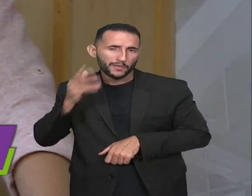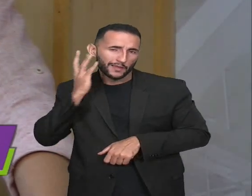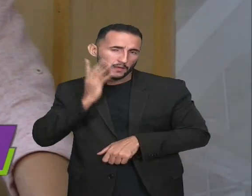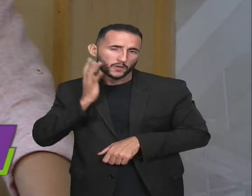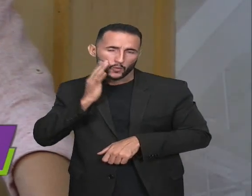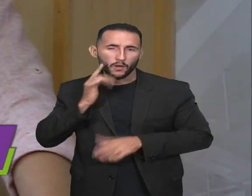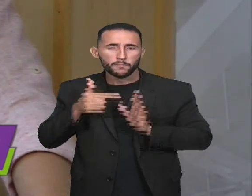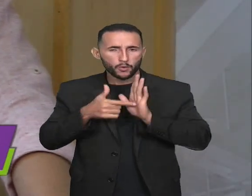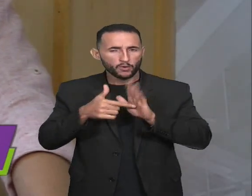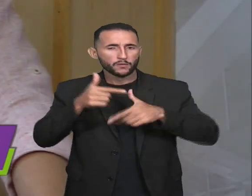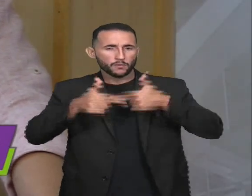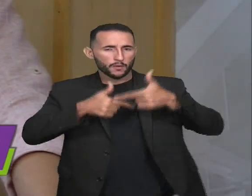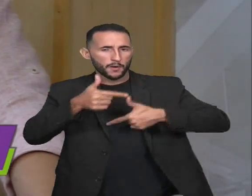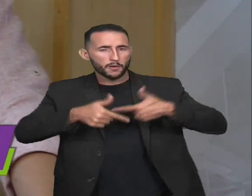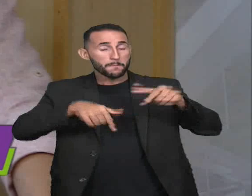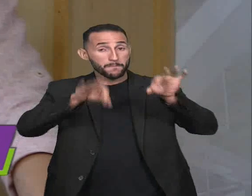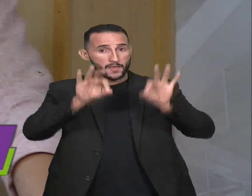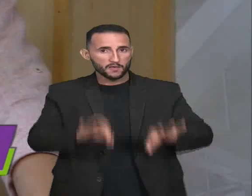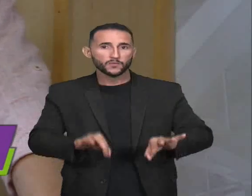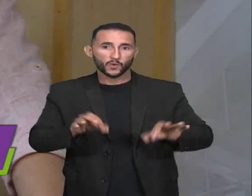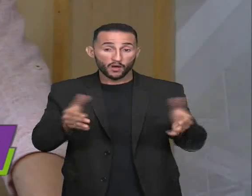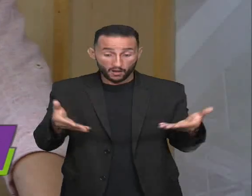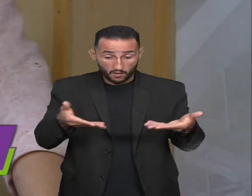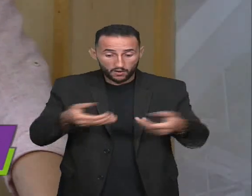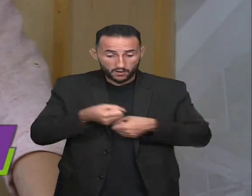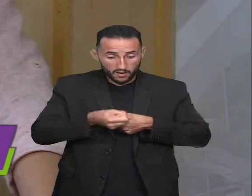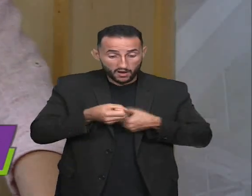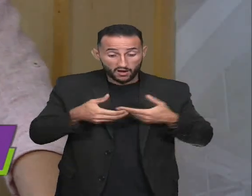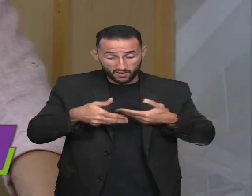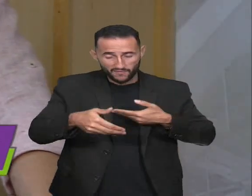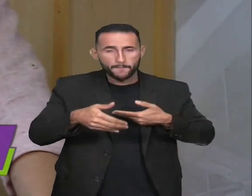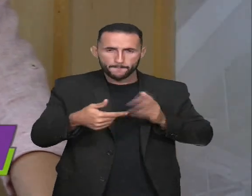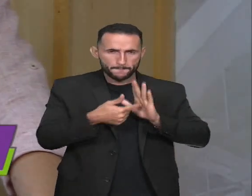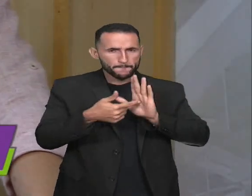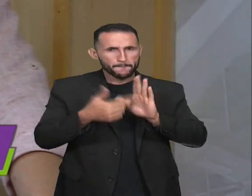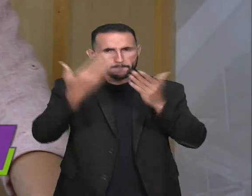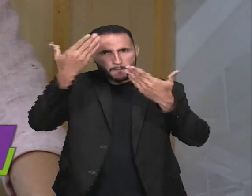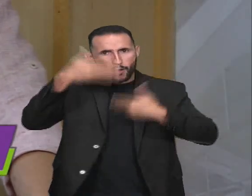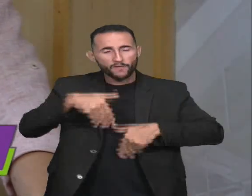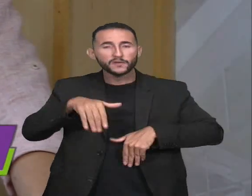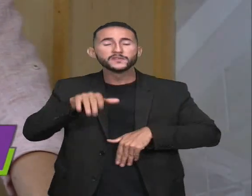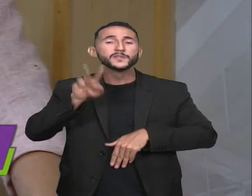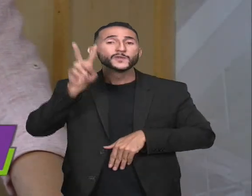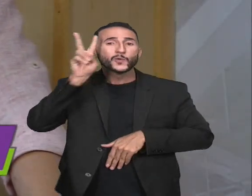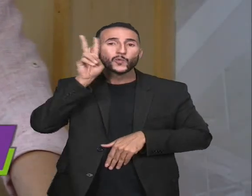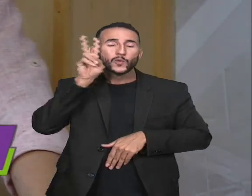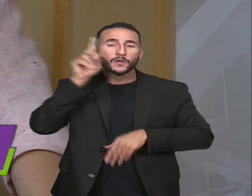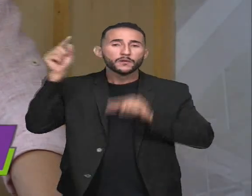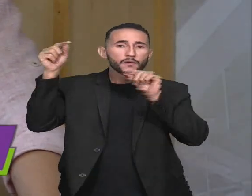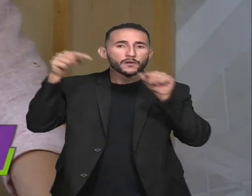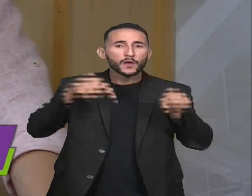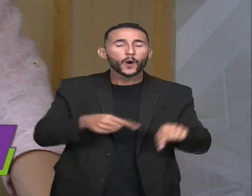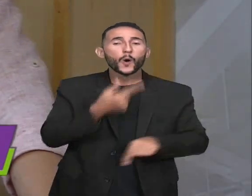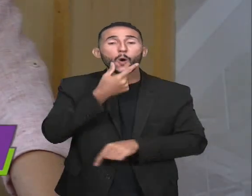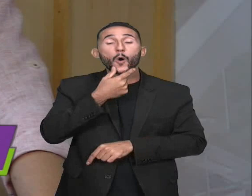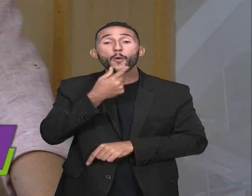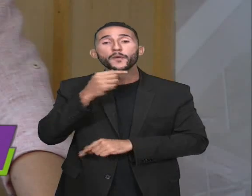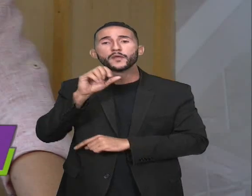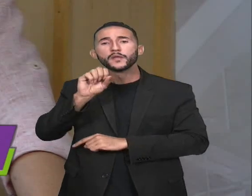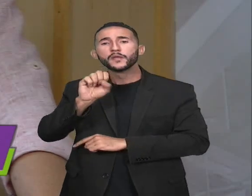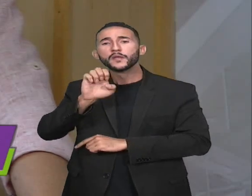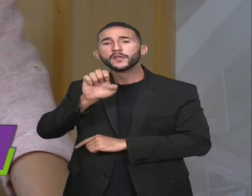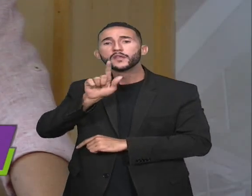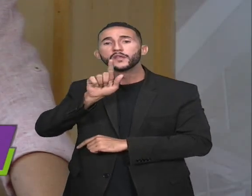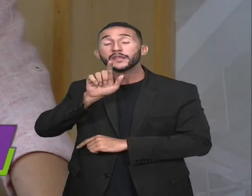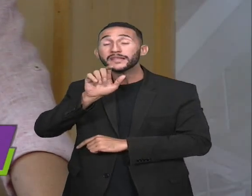e Vai se mostrar efetivo esse ano segunda-feira eu recebi aqui o Sérgio e a Bárbara o Sérgio a